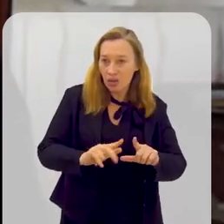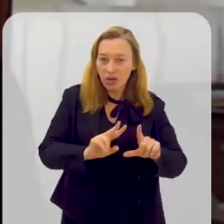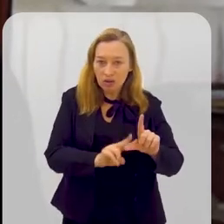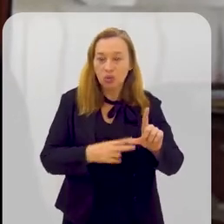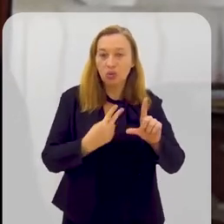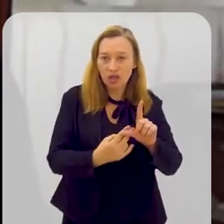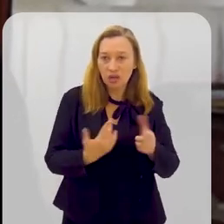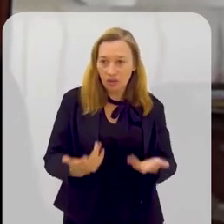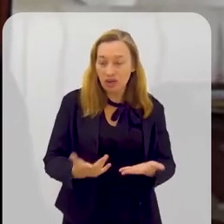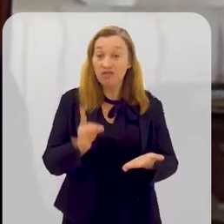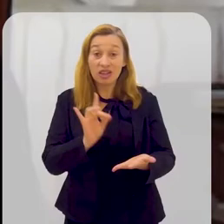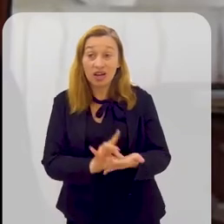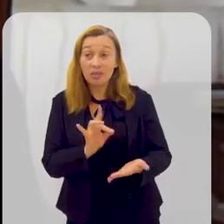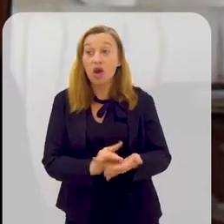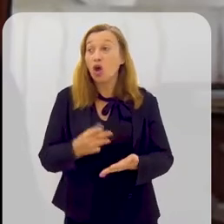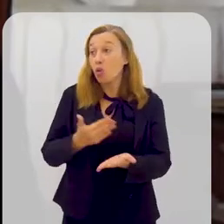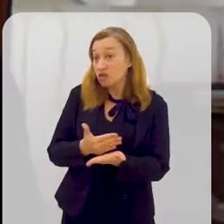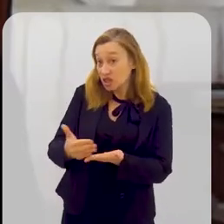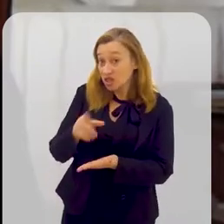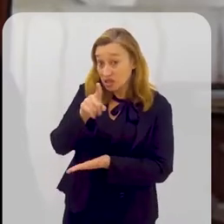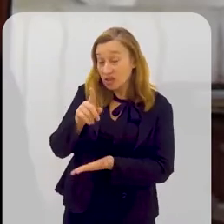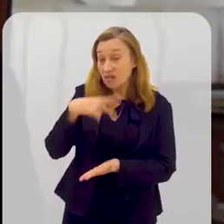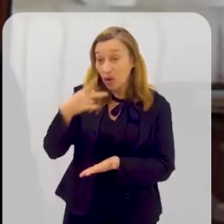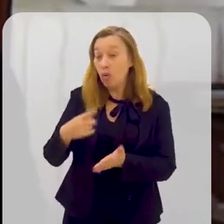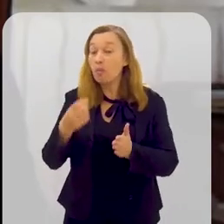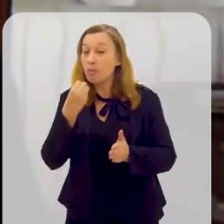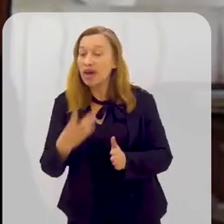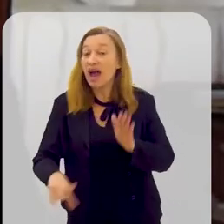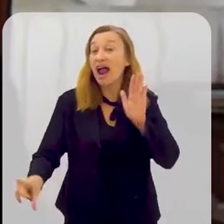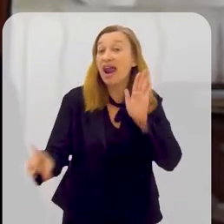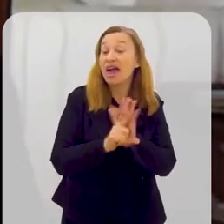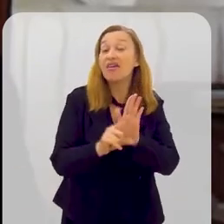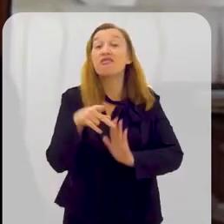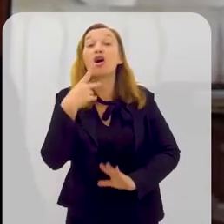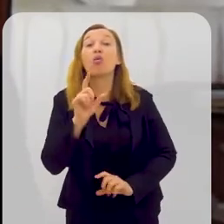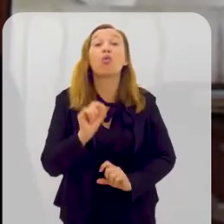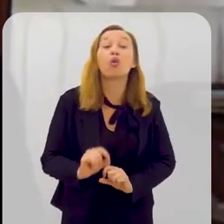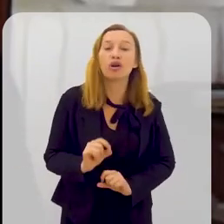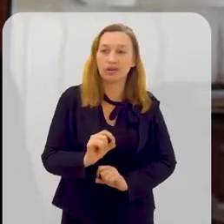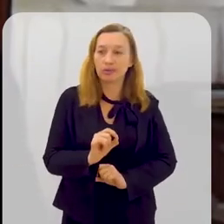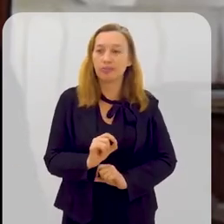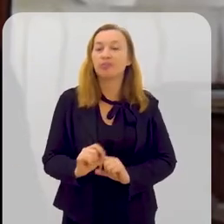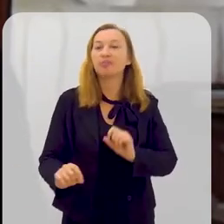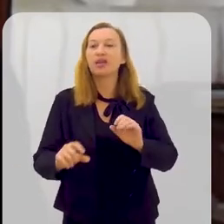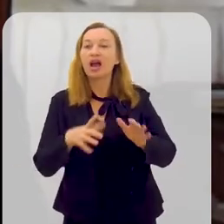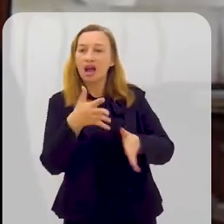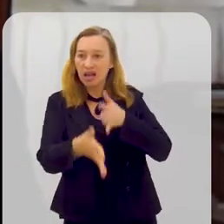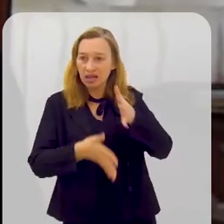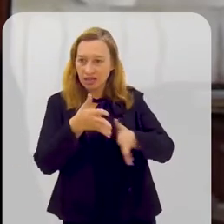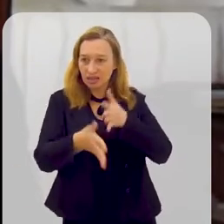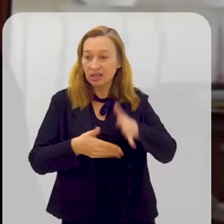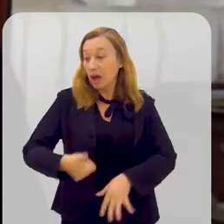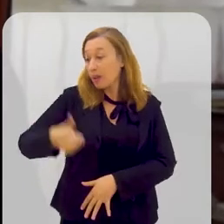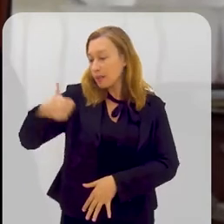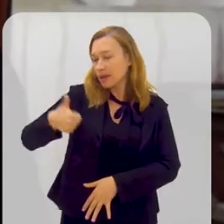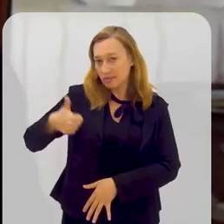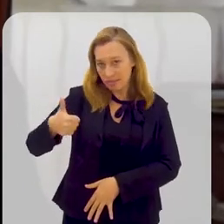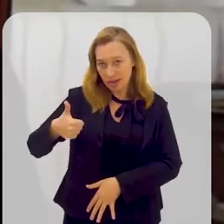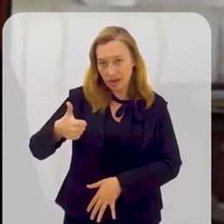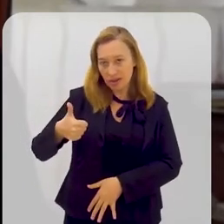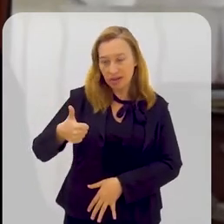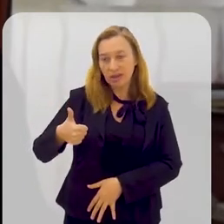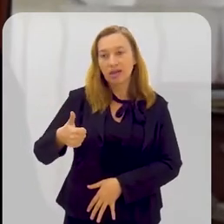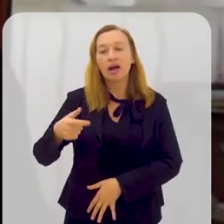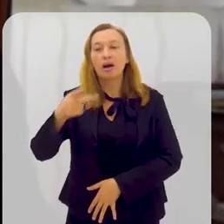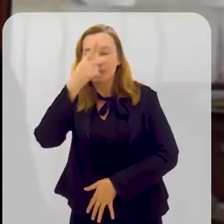verdadeiramente porque no início você falou muito bem a lei diz que a língua de sinais é